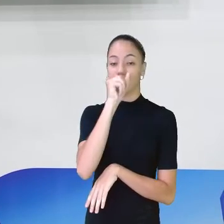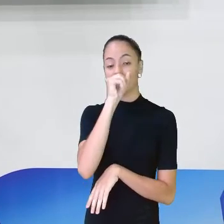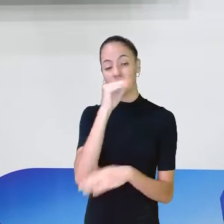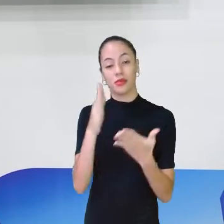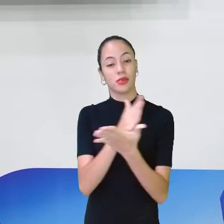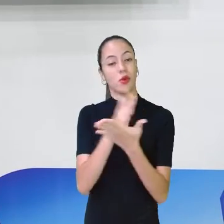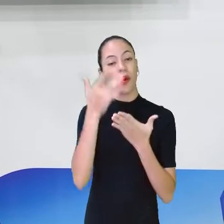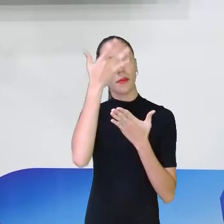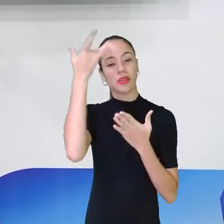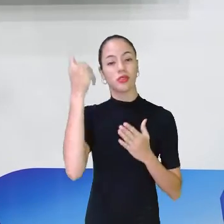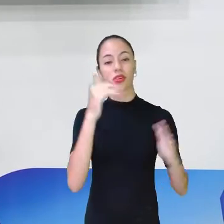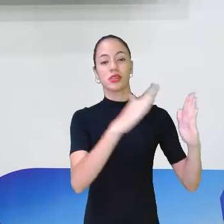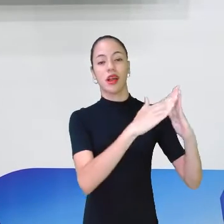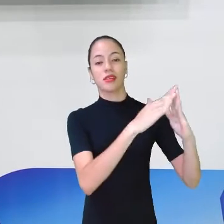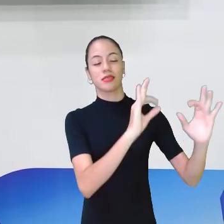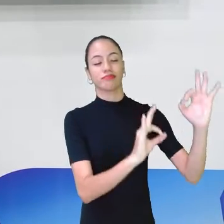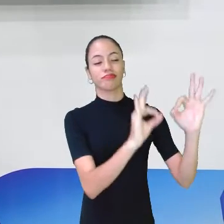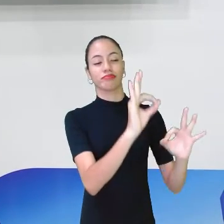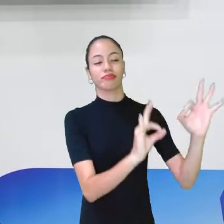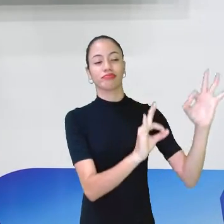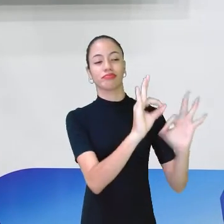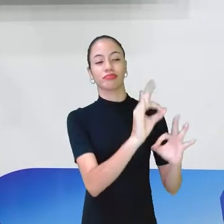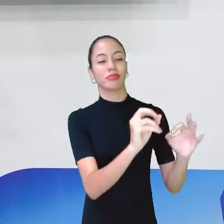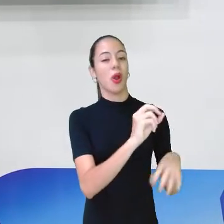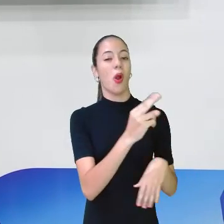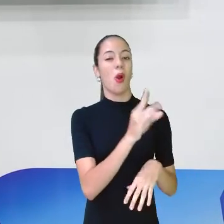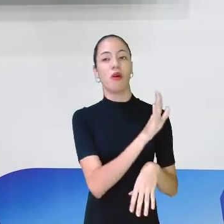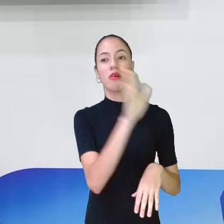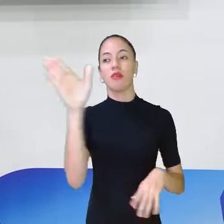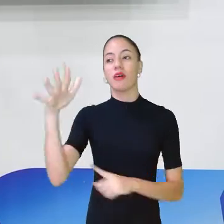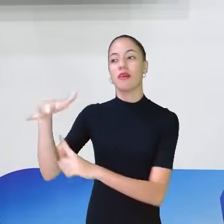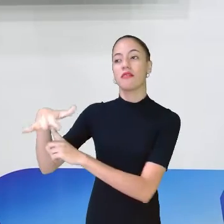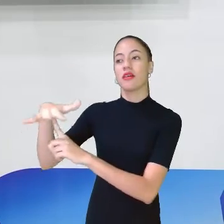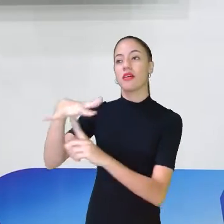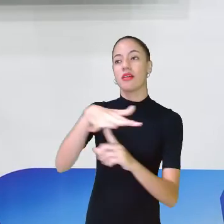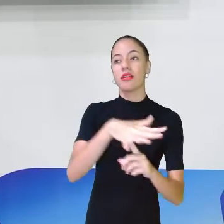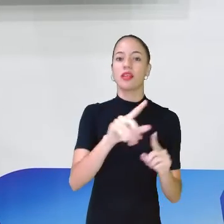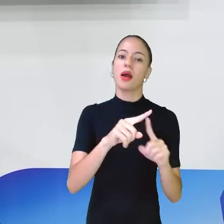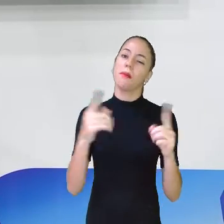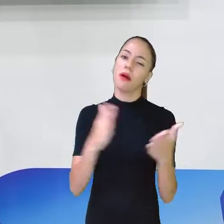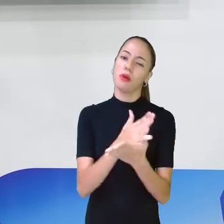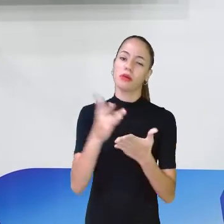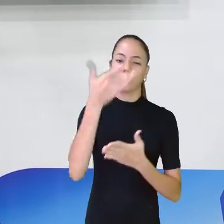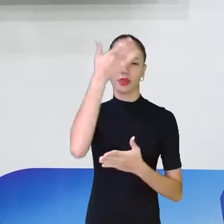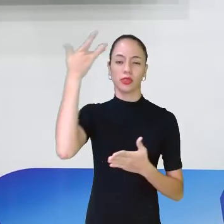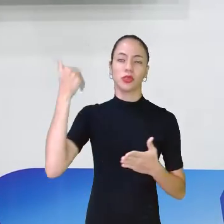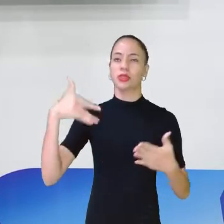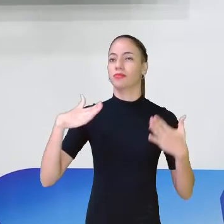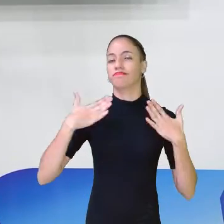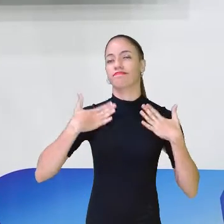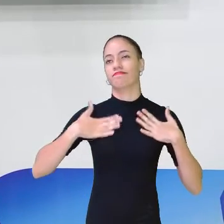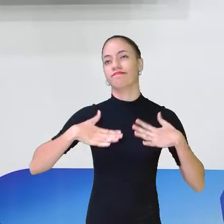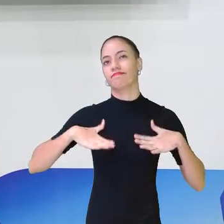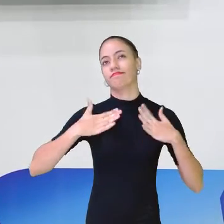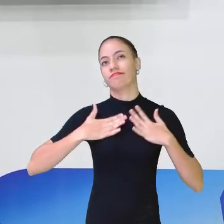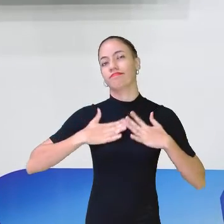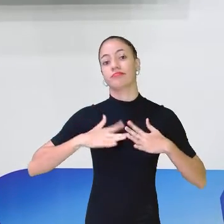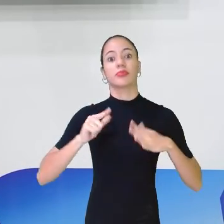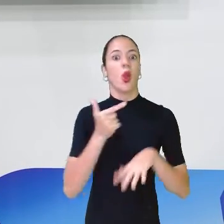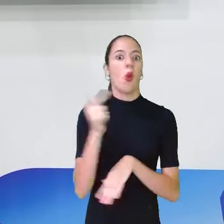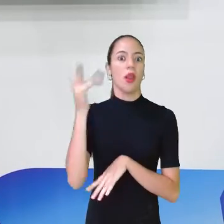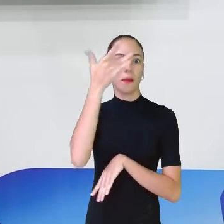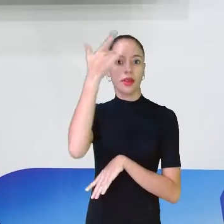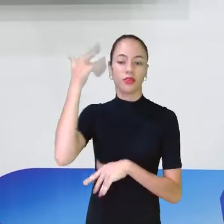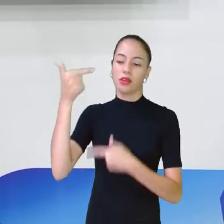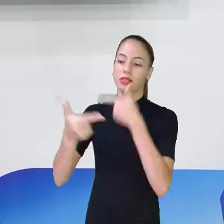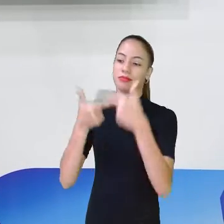vai arrumar a casa, vai na feira, né? Mas também tem gente que descansa. Tem outras pessoas que também ainda vão trabalhar.